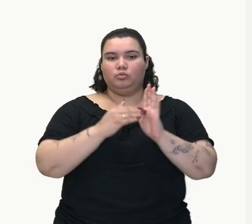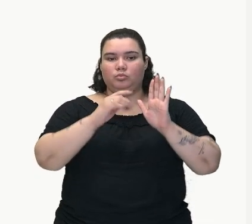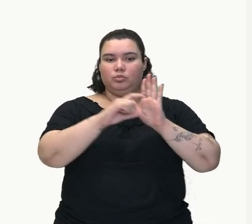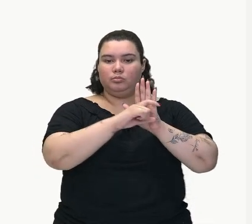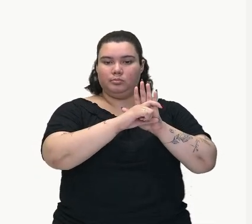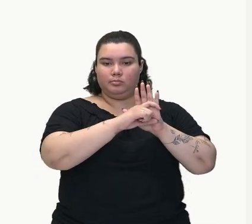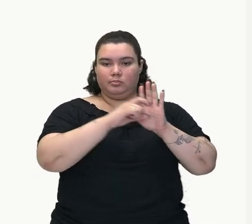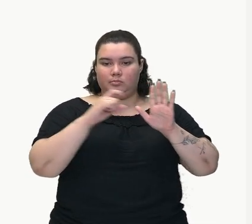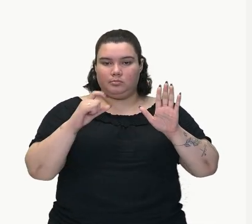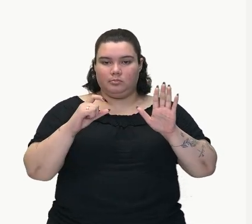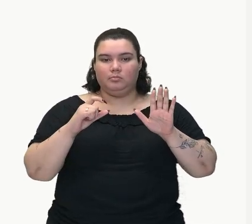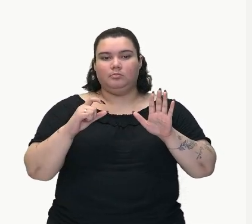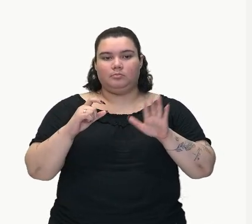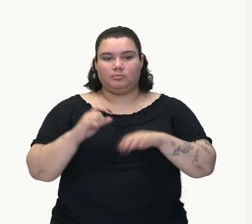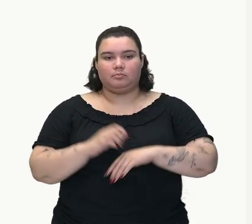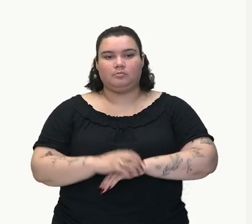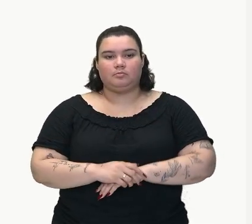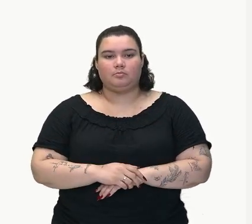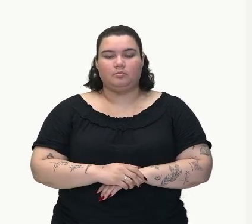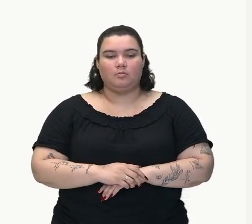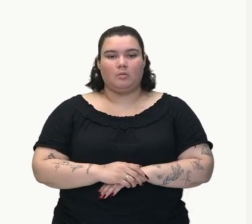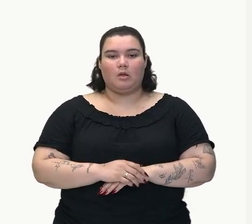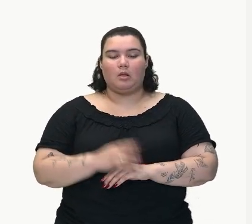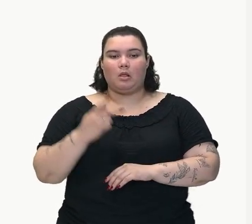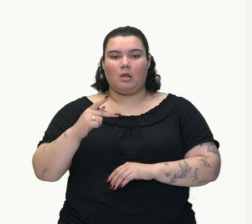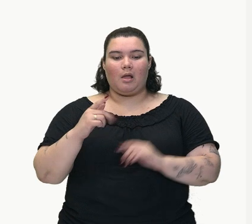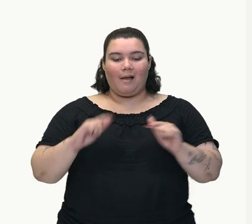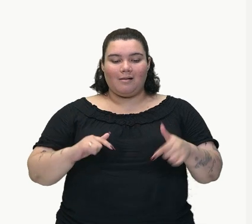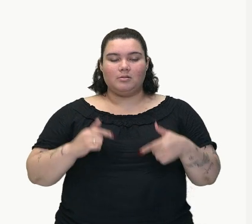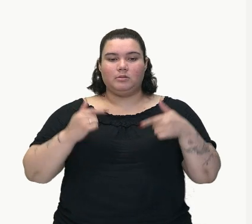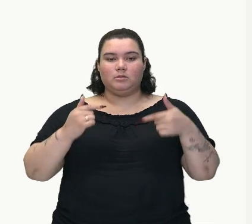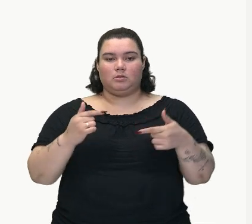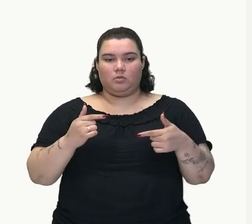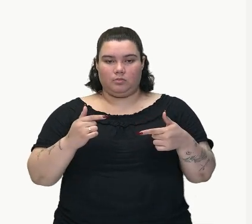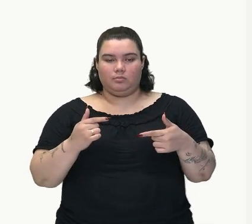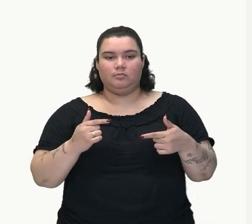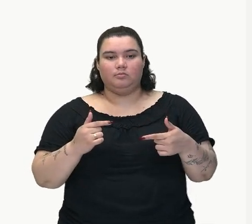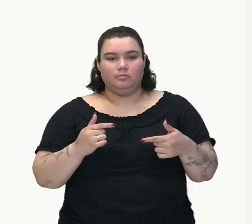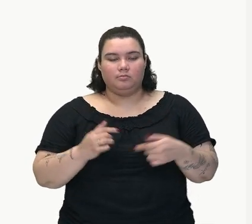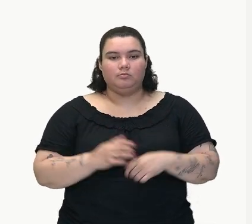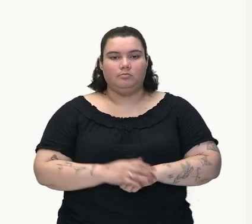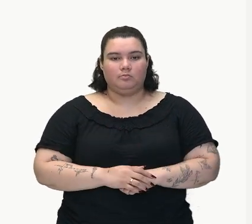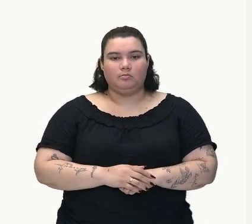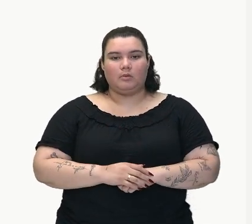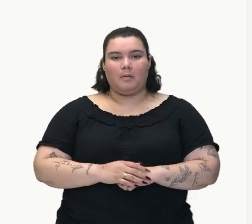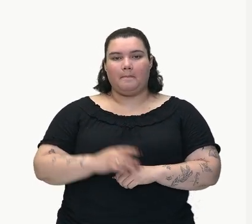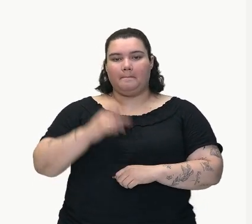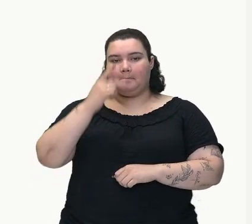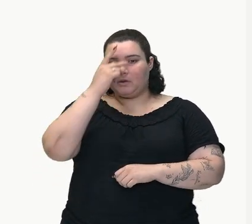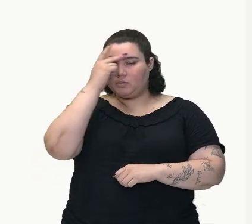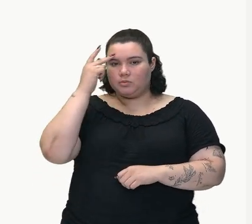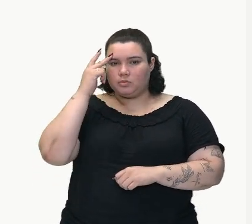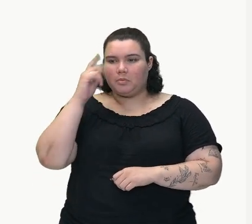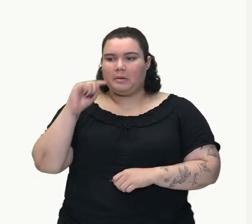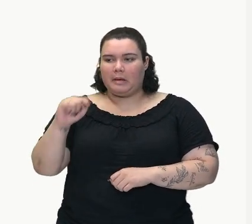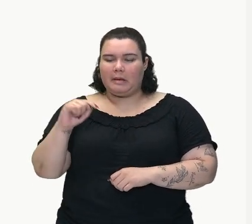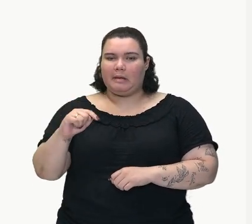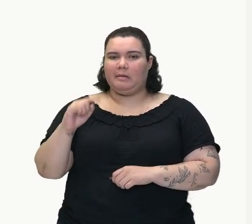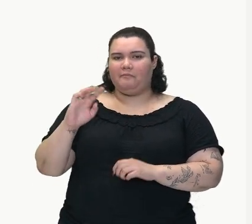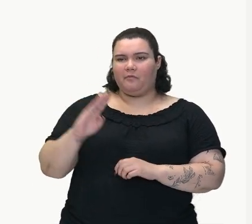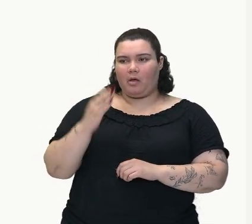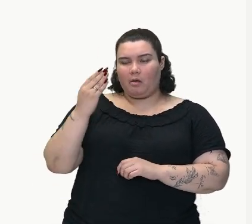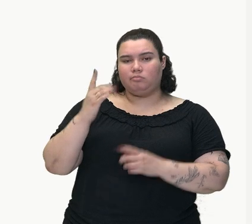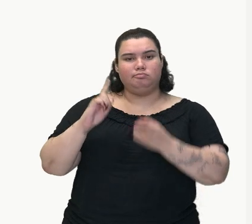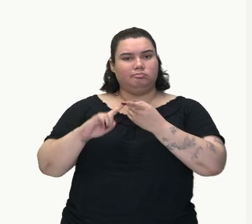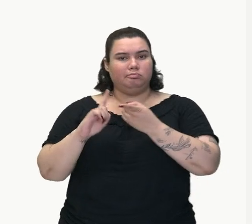coloca até uma reação também do próprio eu lírico perante a ingratidão, apedreja, né? Escarra na boca que te